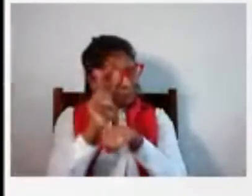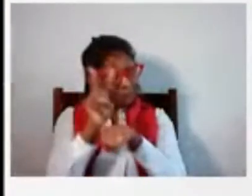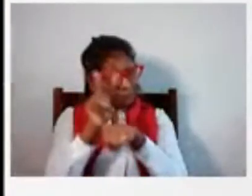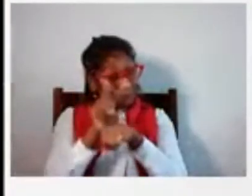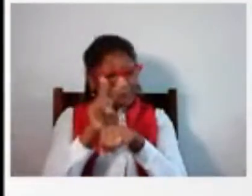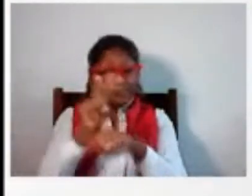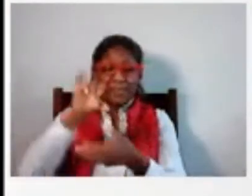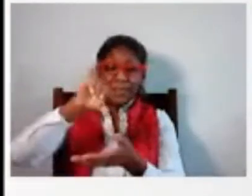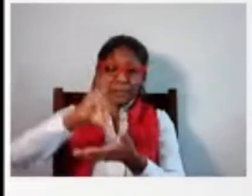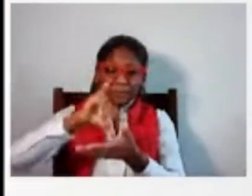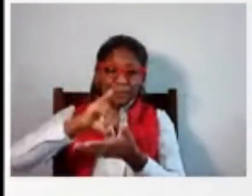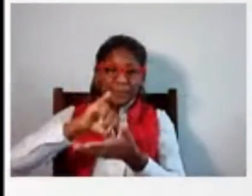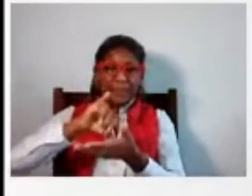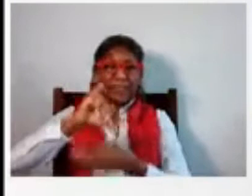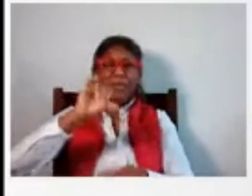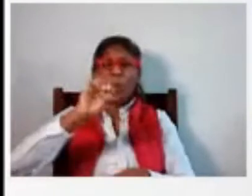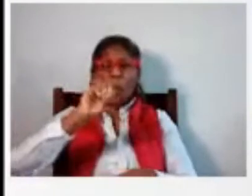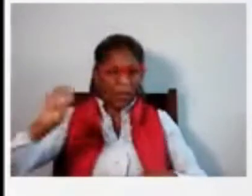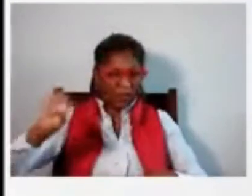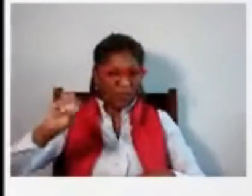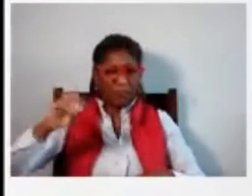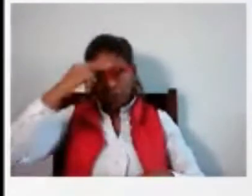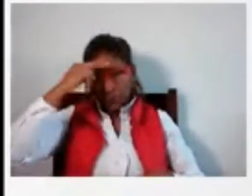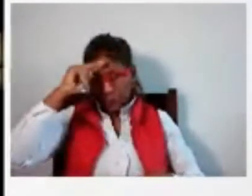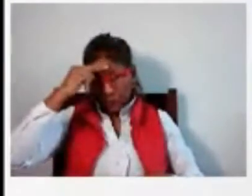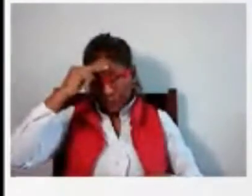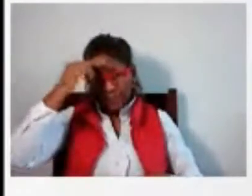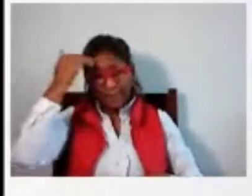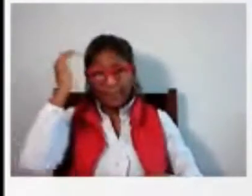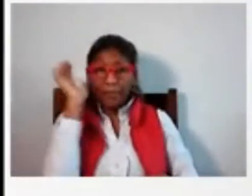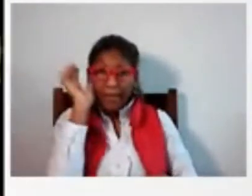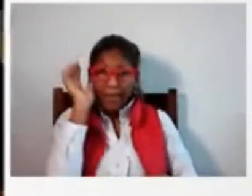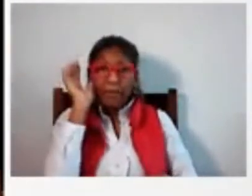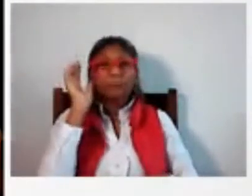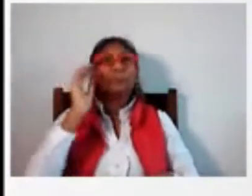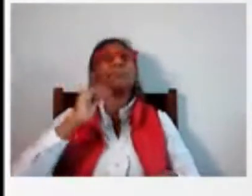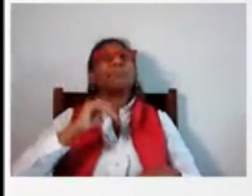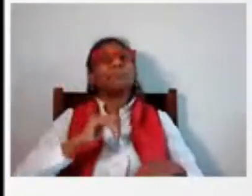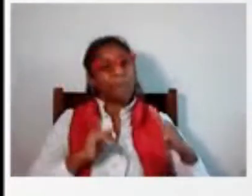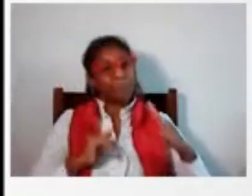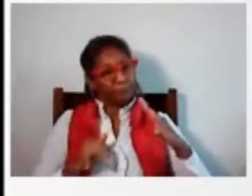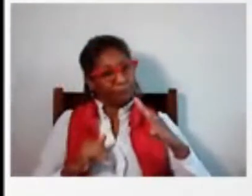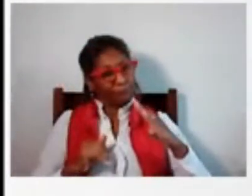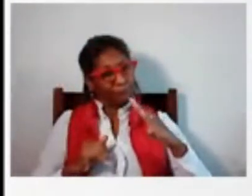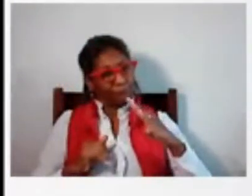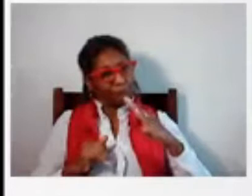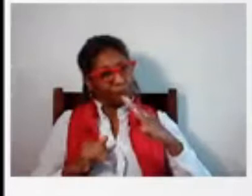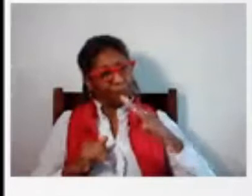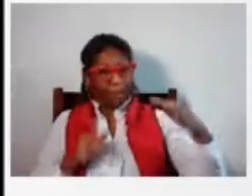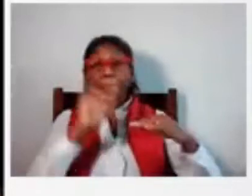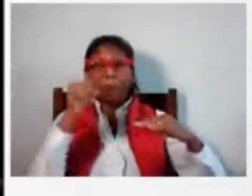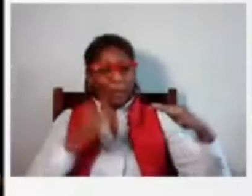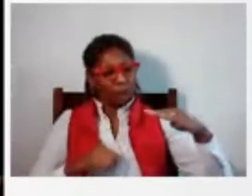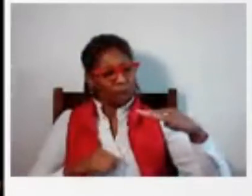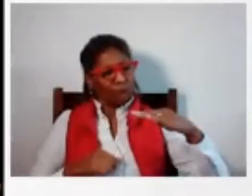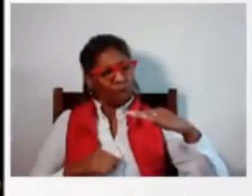onde está Santa Maria e onde está Uruguaiana, vinha em maio com uma estabilidade do número de